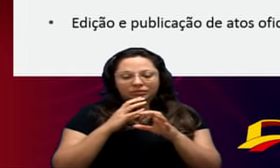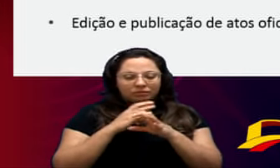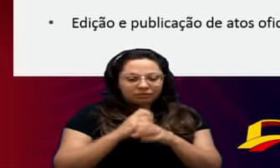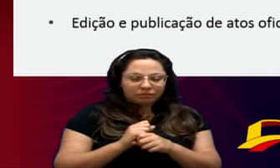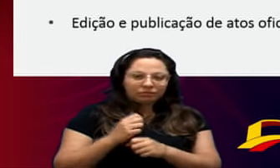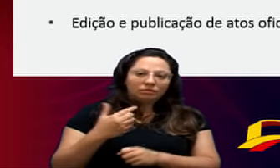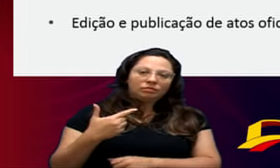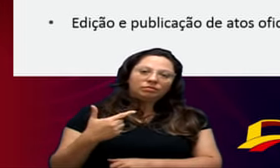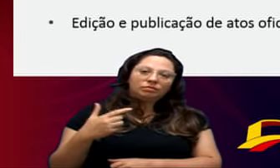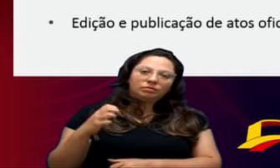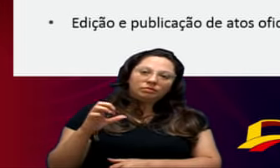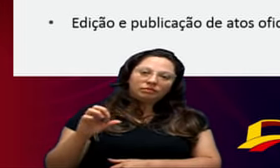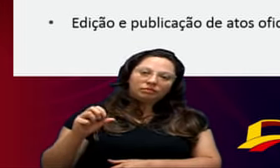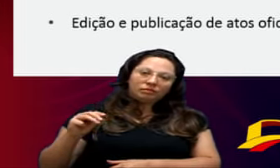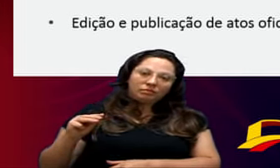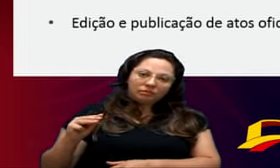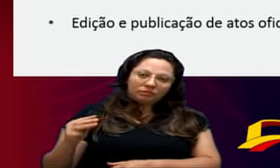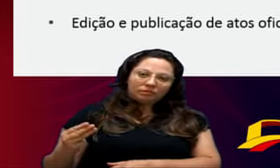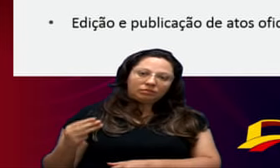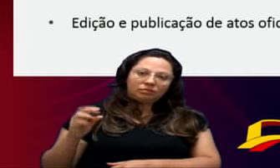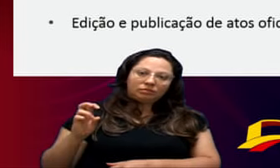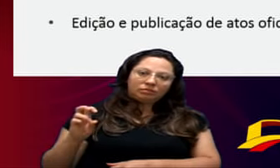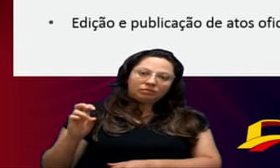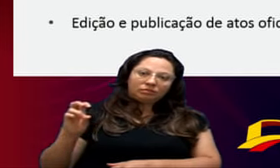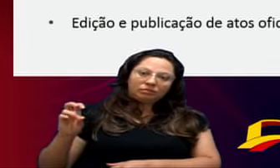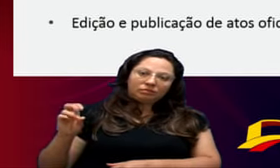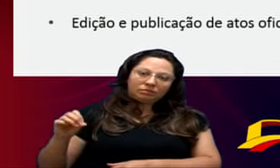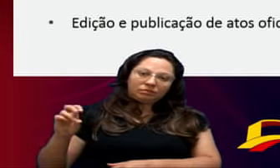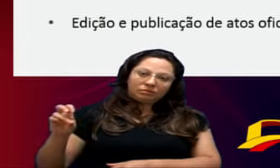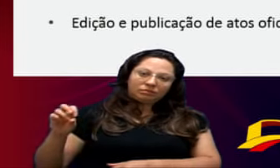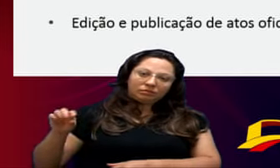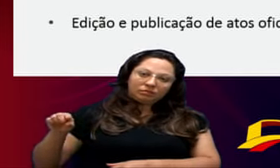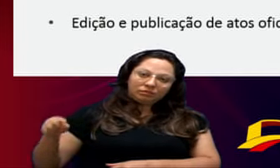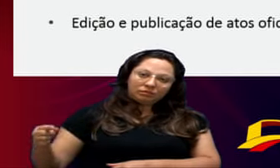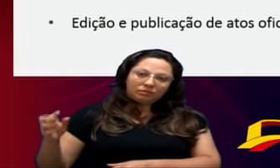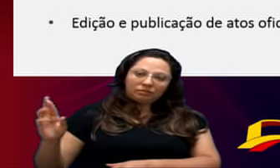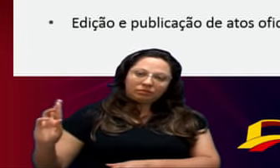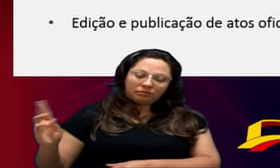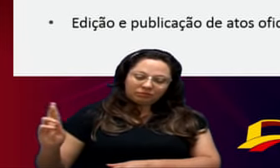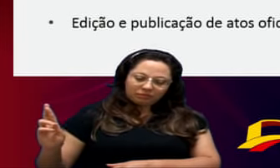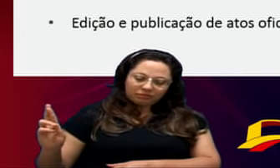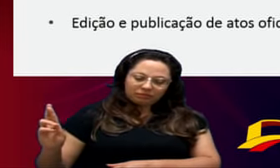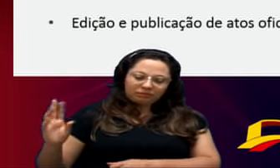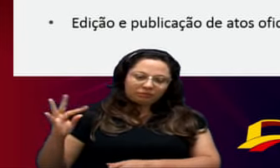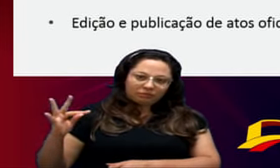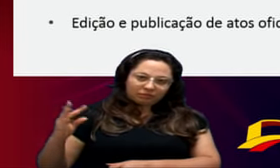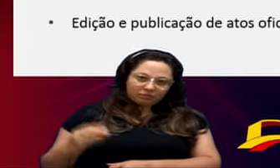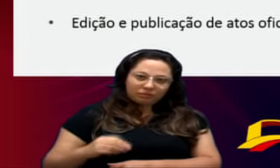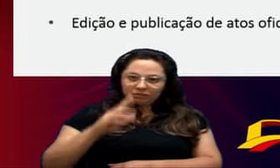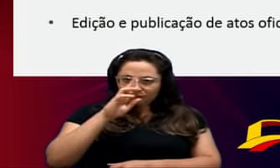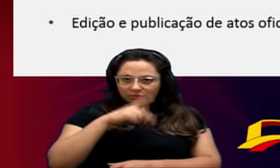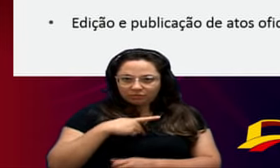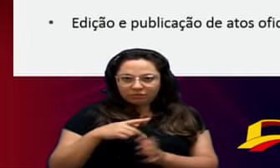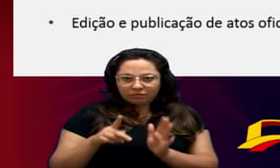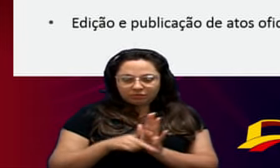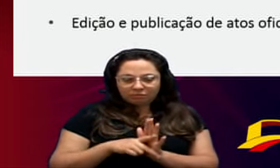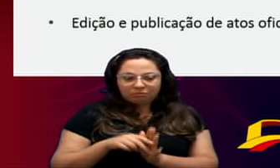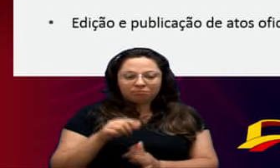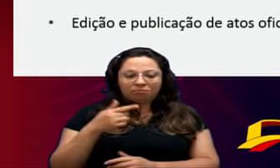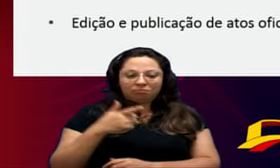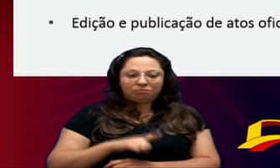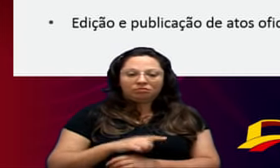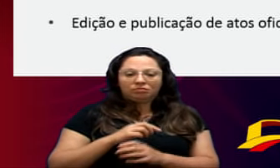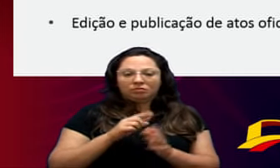é 20 29 milhões 505.3 35 todos oriundos de recurso próprio e a parte de